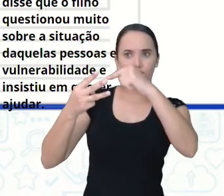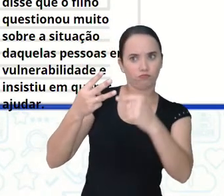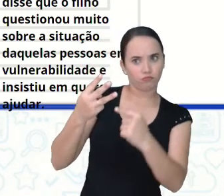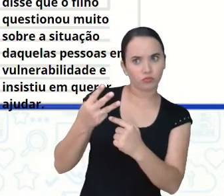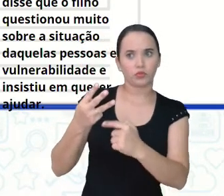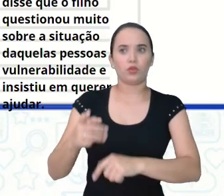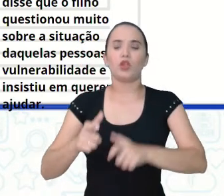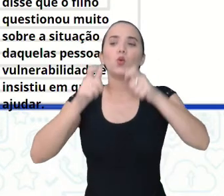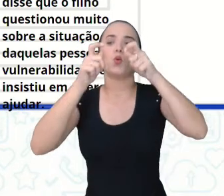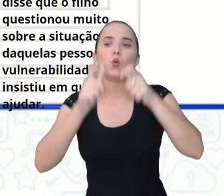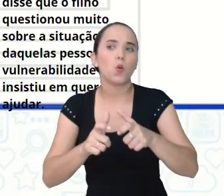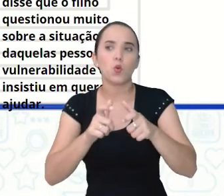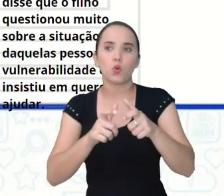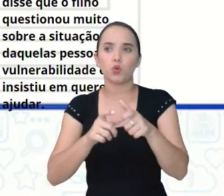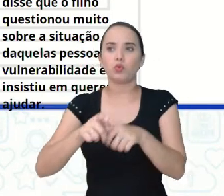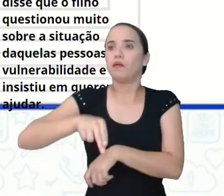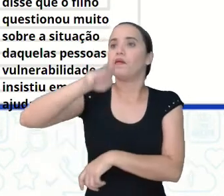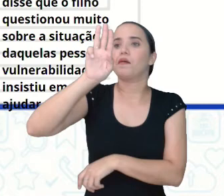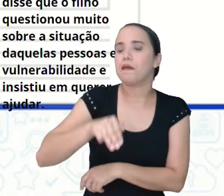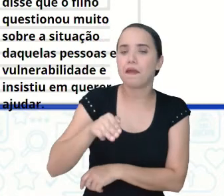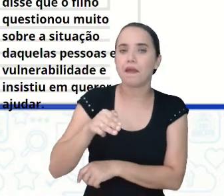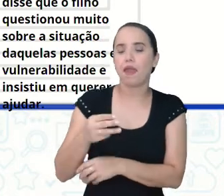lanches, onde fez,